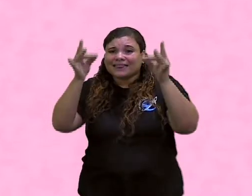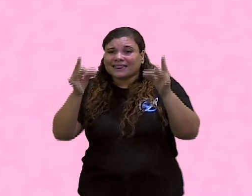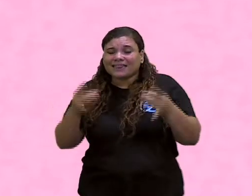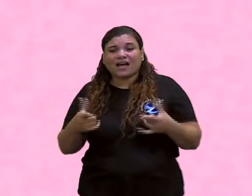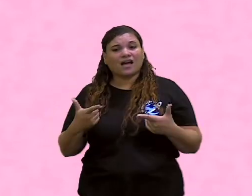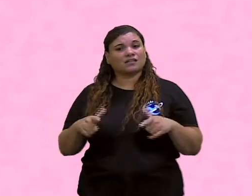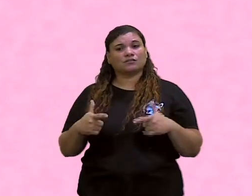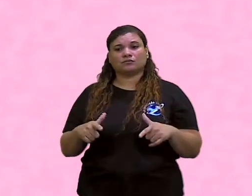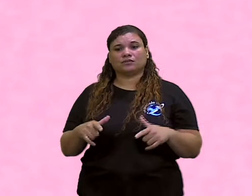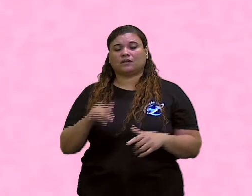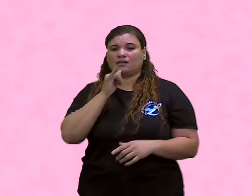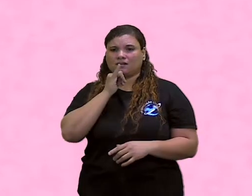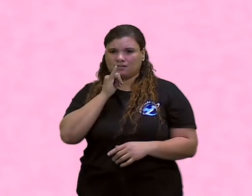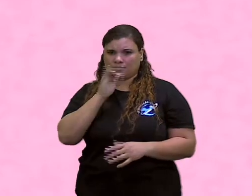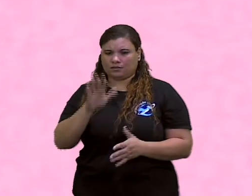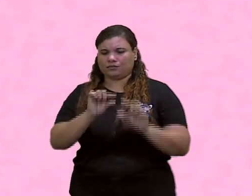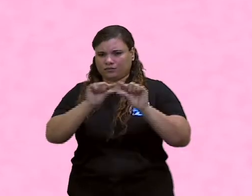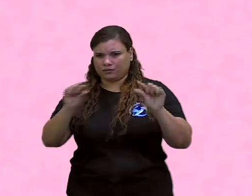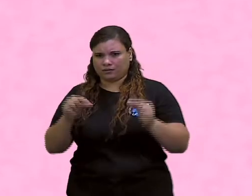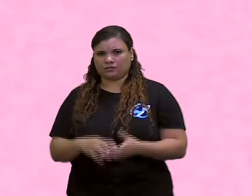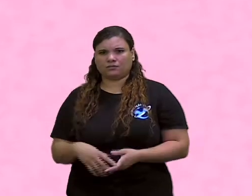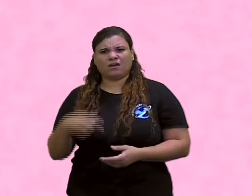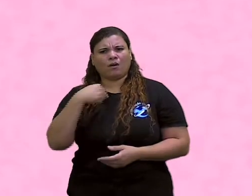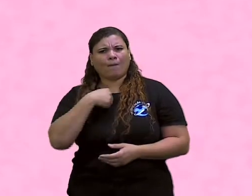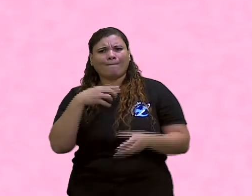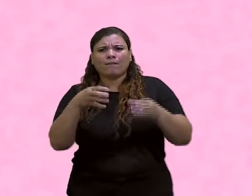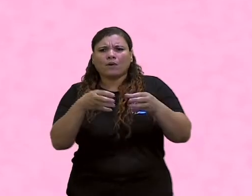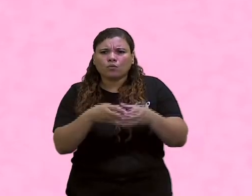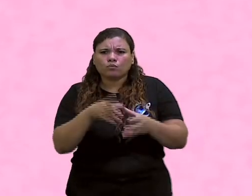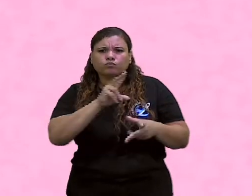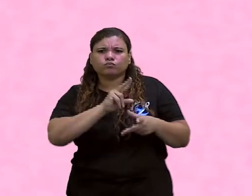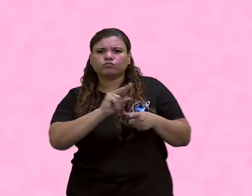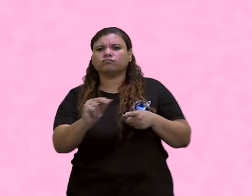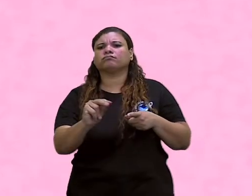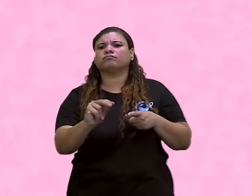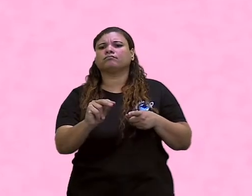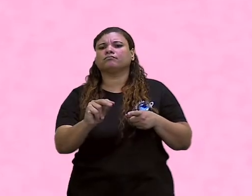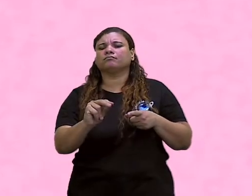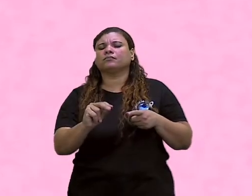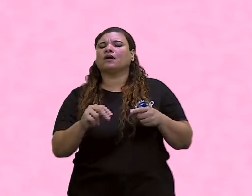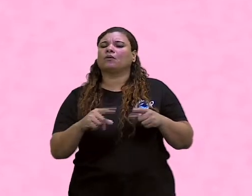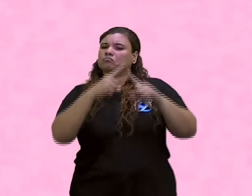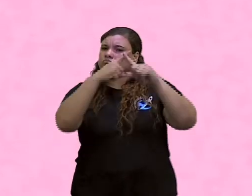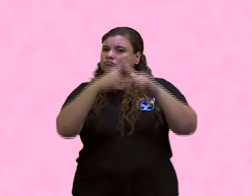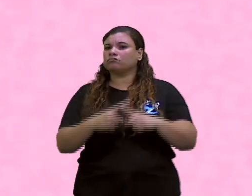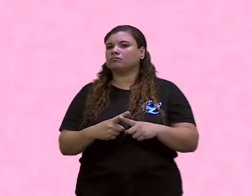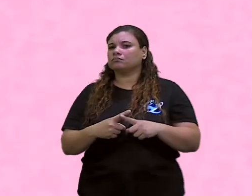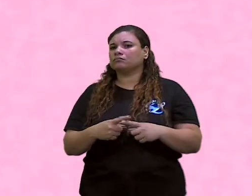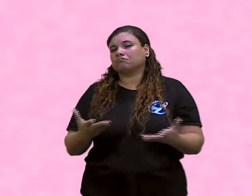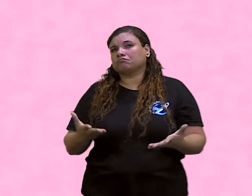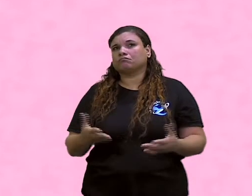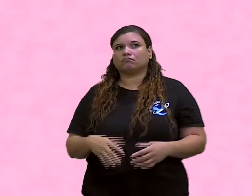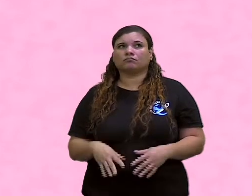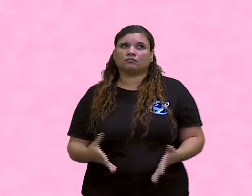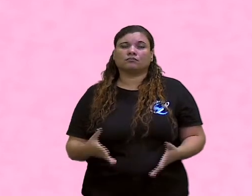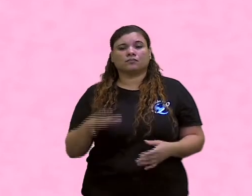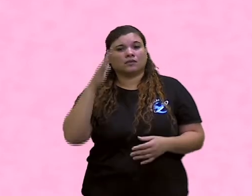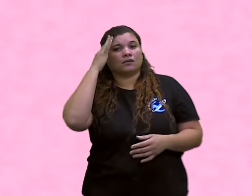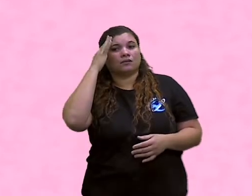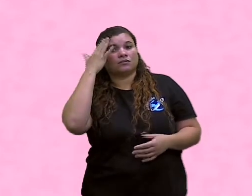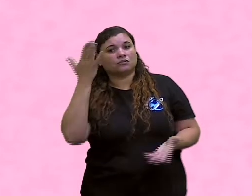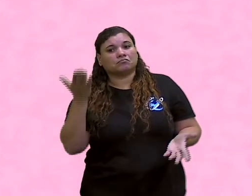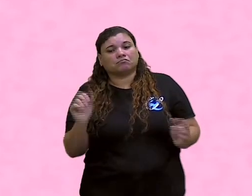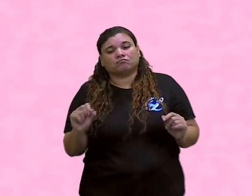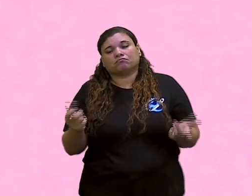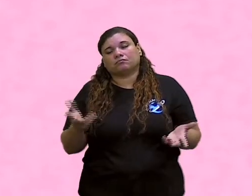um campeonato. Ótimo, você entendeu. Agora, se eu disser para você, após 7 anos, você teve